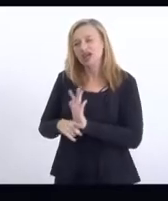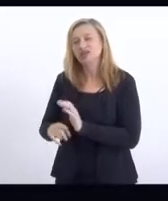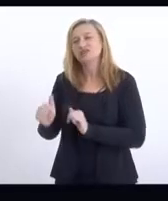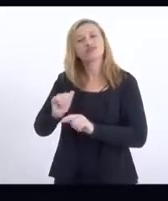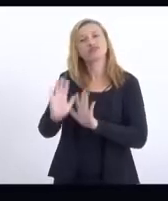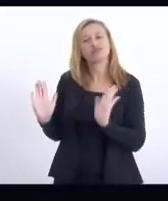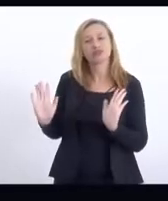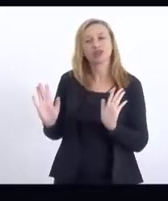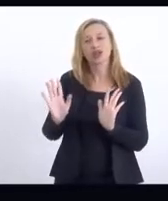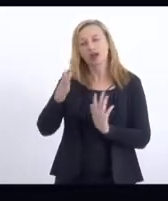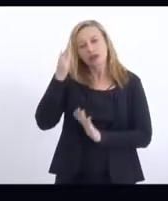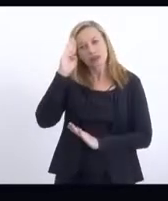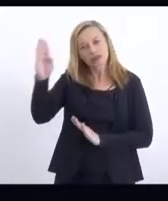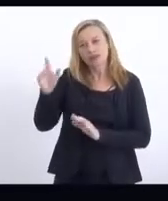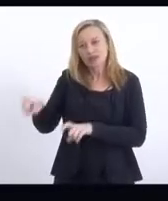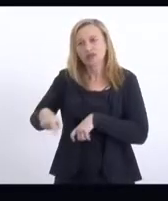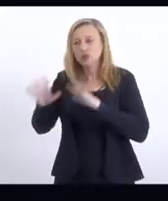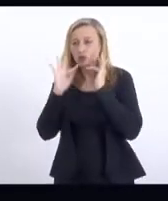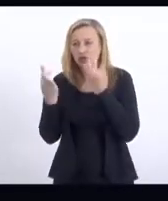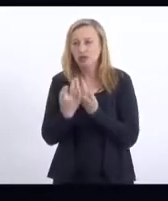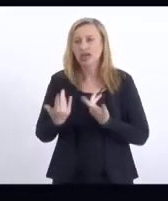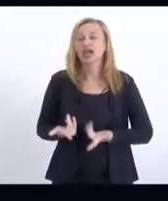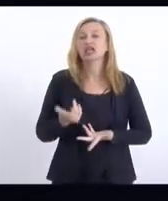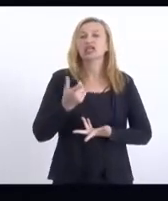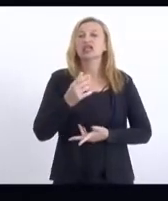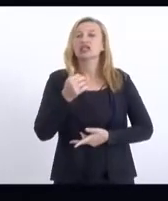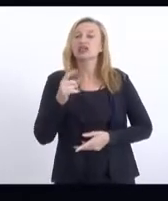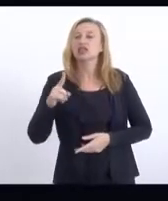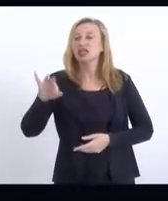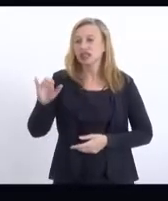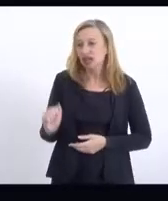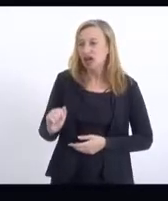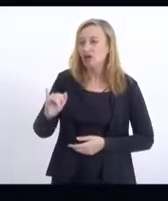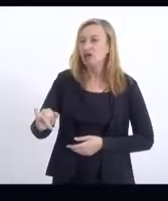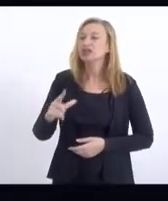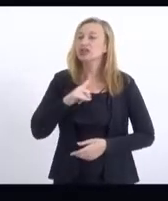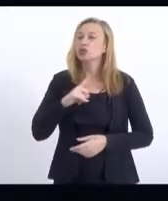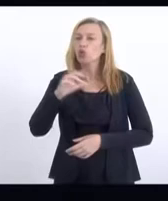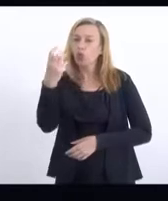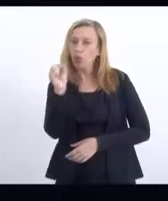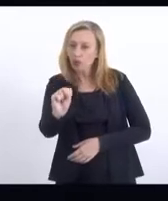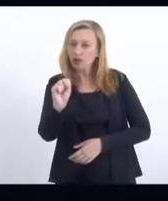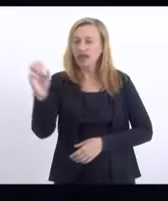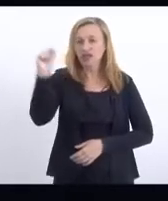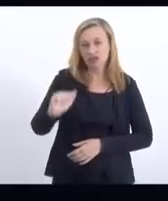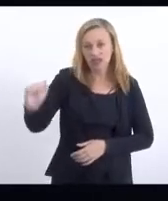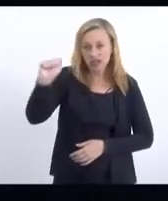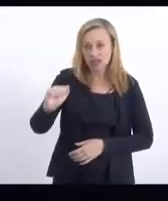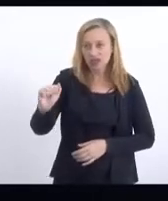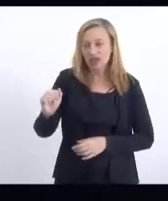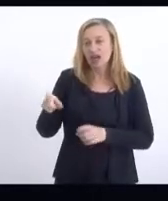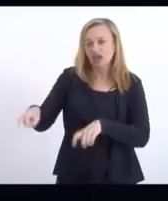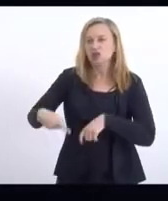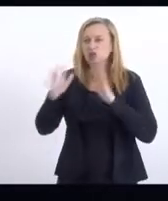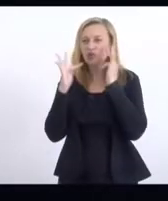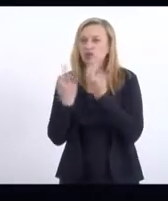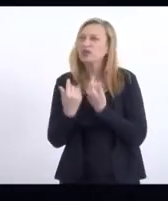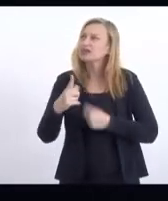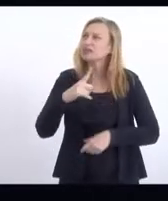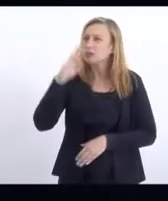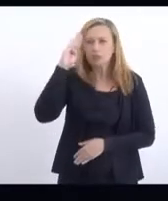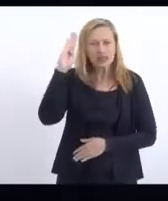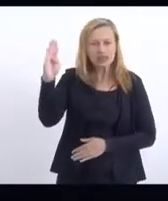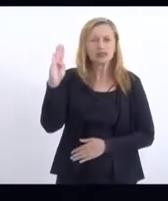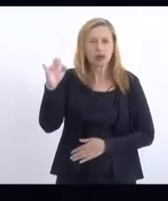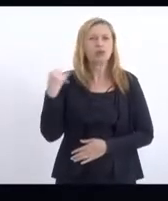agricultura familiar. Na nossa cidade de Itália, nós temos 8 agroindústrias, 8 associações, e agricultores familiares no nosso município têm sido de